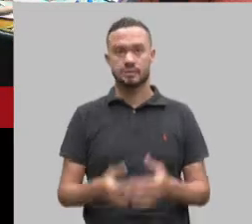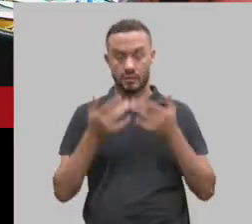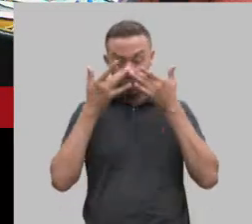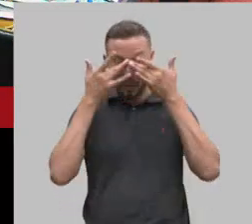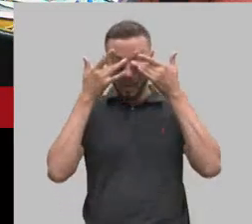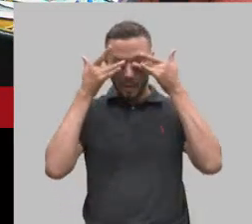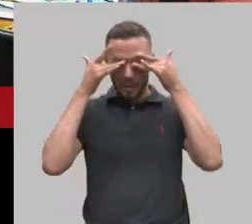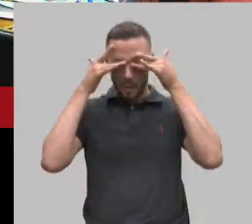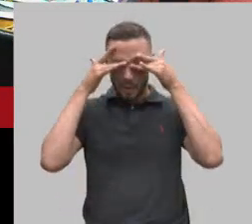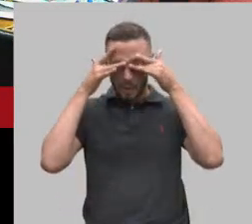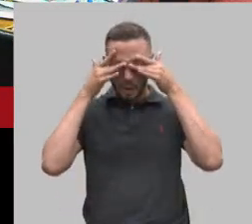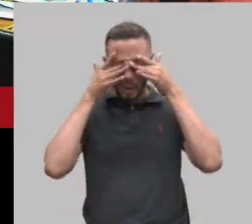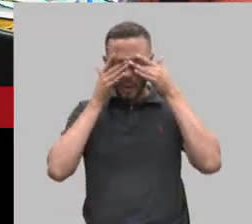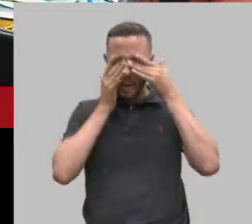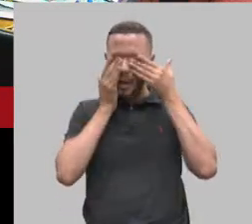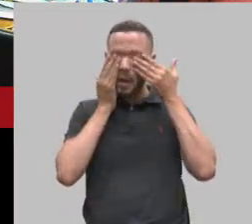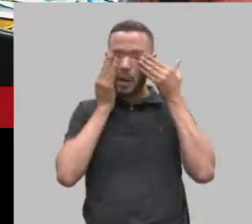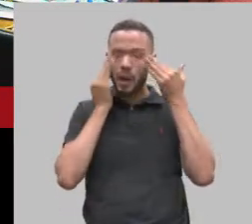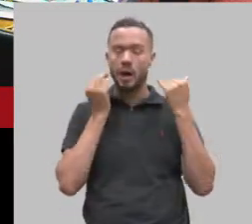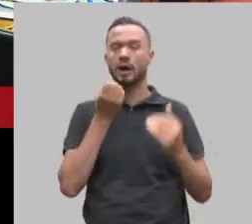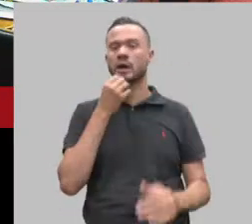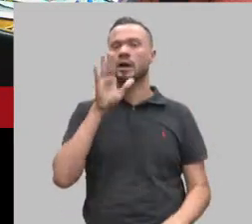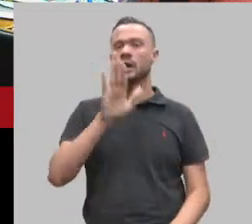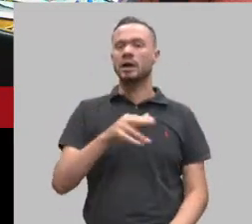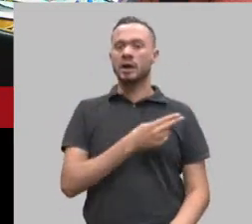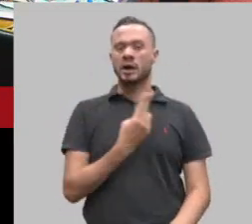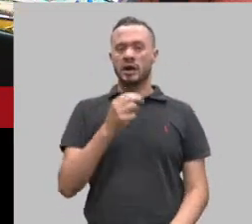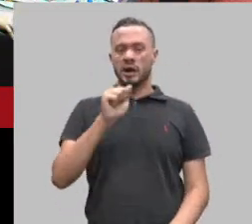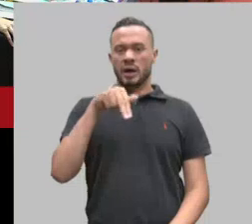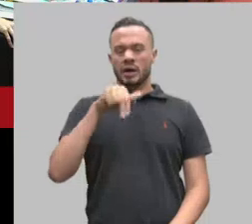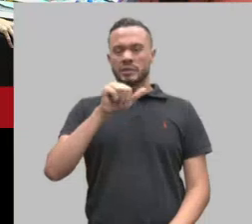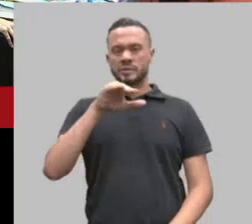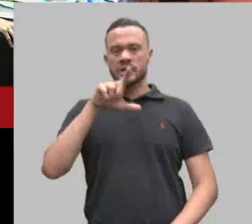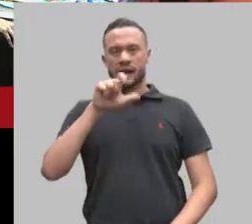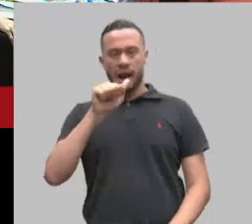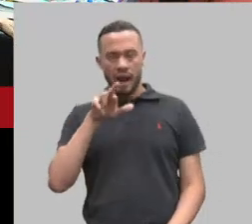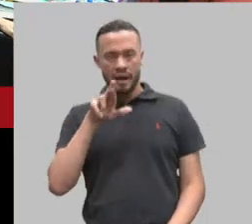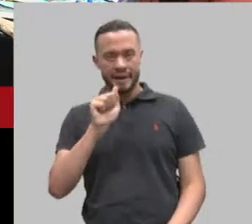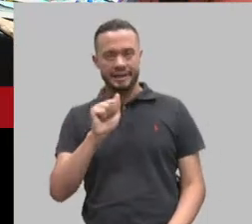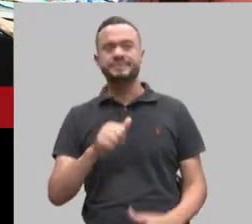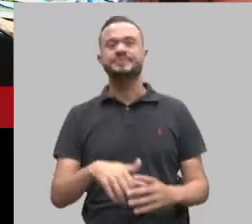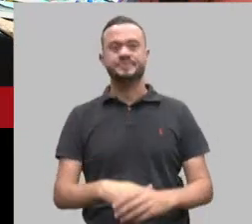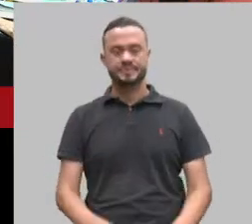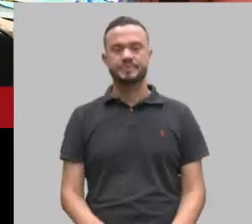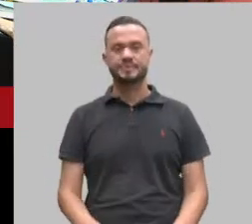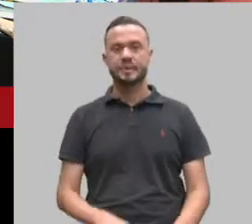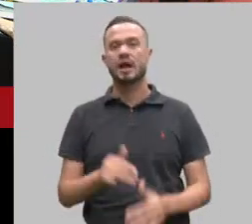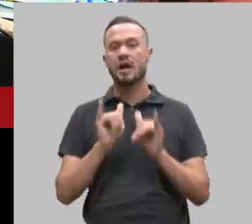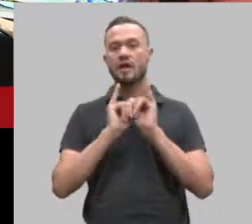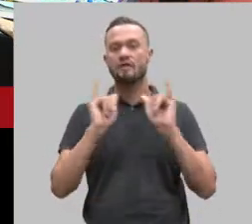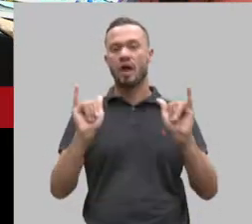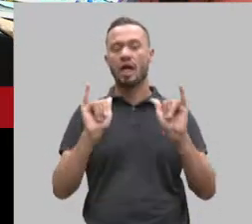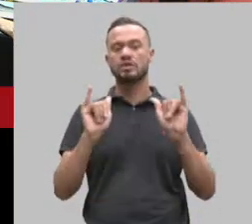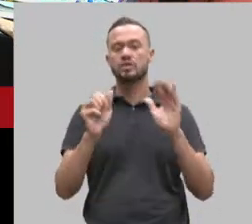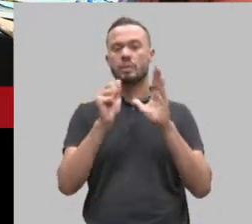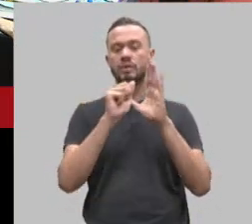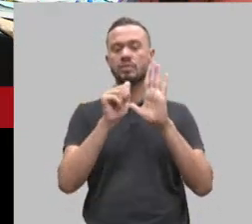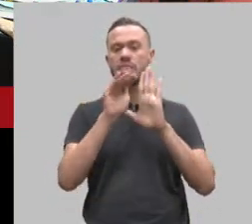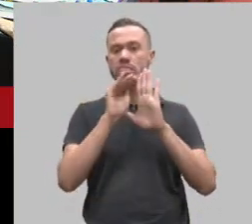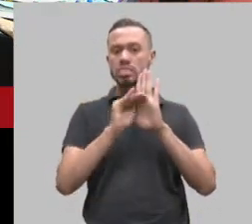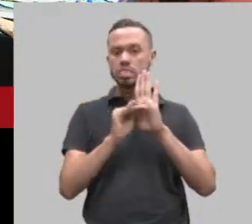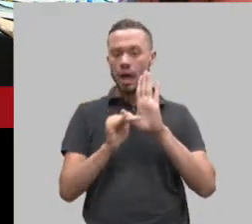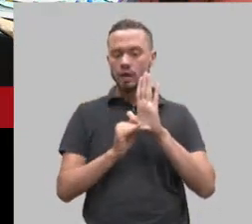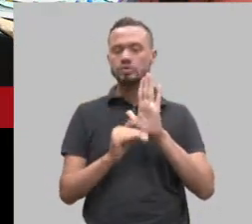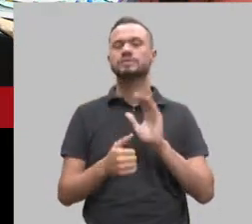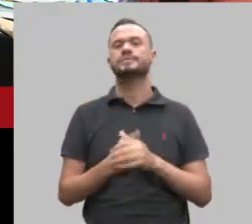Ana boa tarde meu nome é Ana Clara Sou do município de Curvelo e eu vim falar sobre dados aqui dados apontam